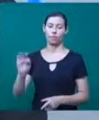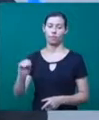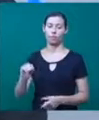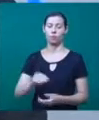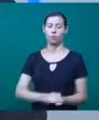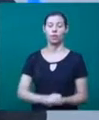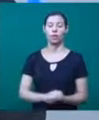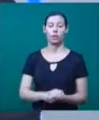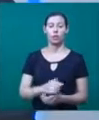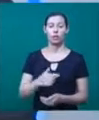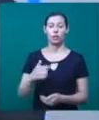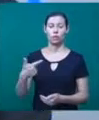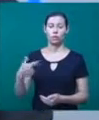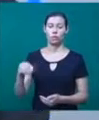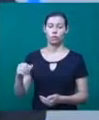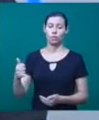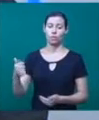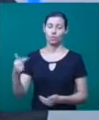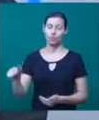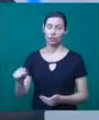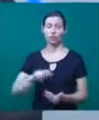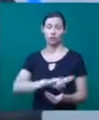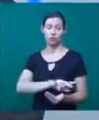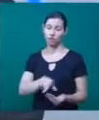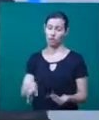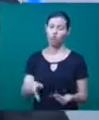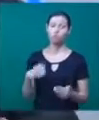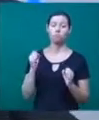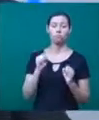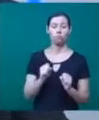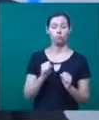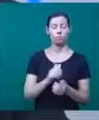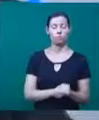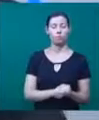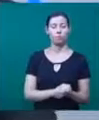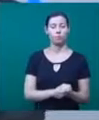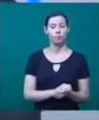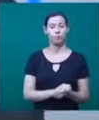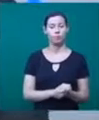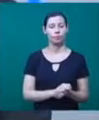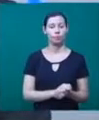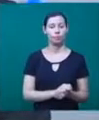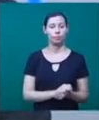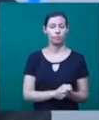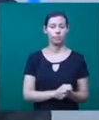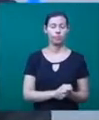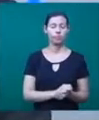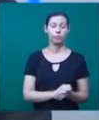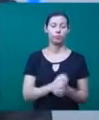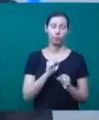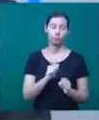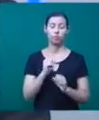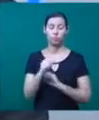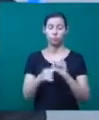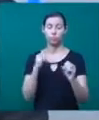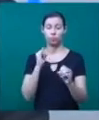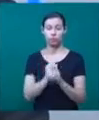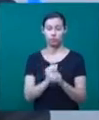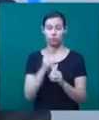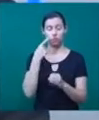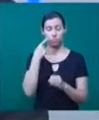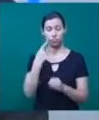2017. Então, as pessoas têm N formas de participar diretamente no local e também de forma indireta, acessando o site